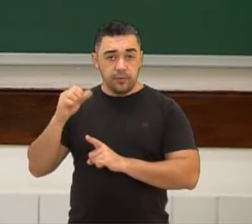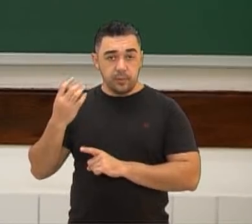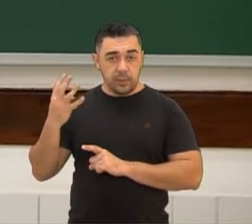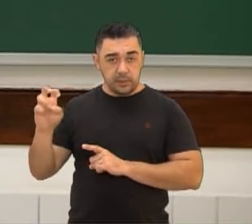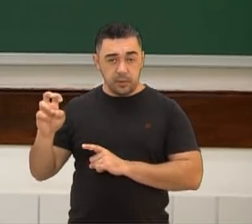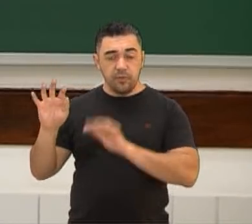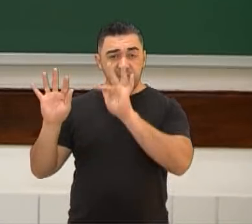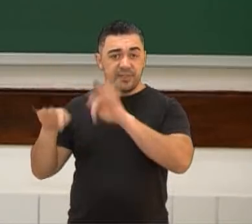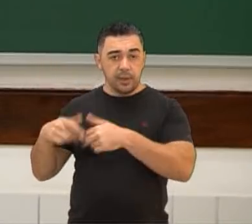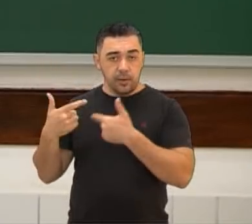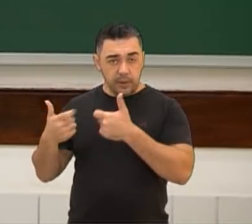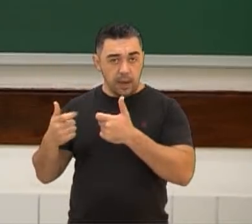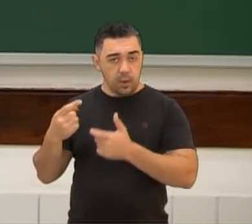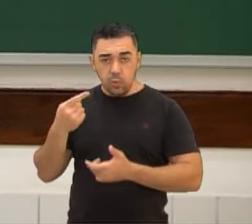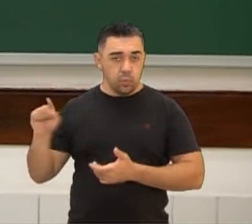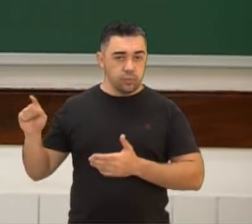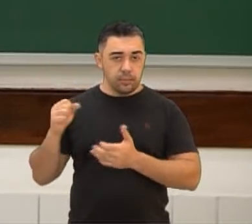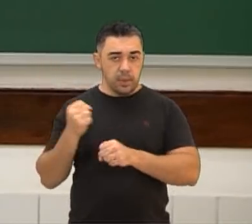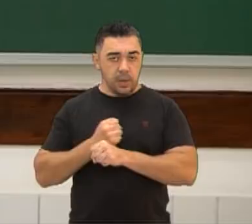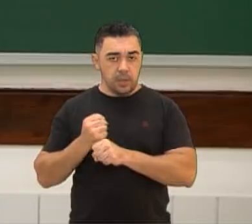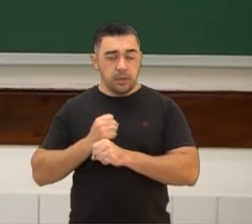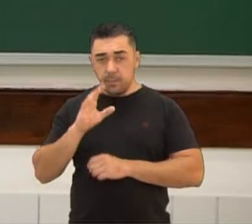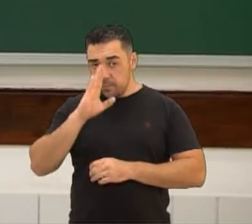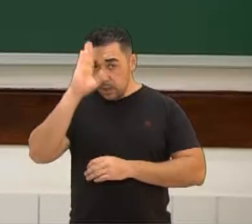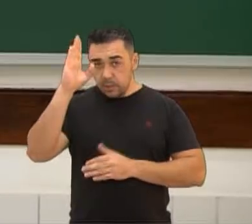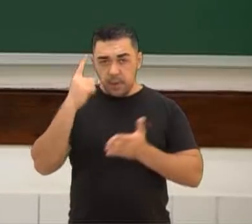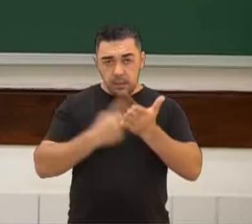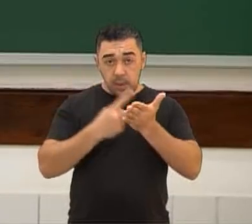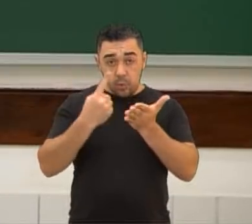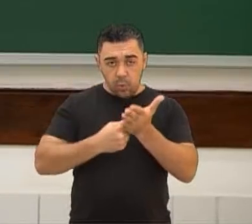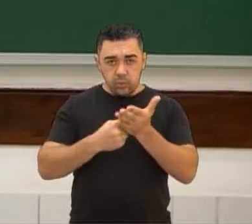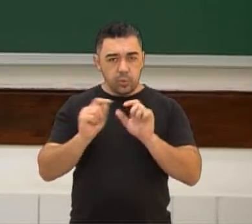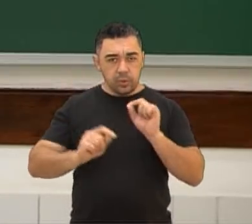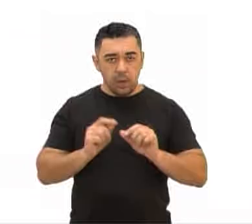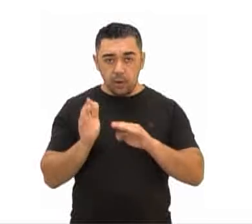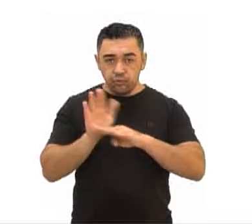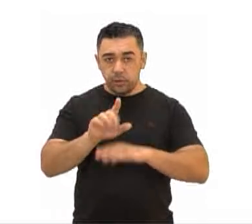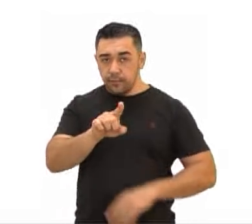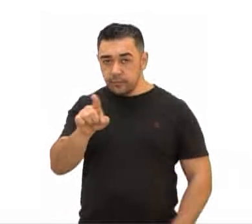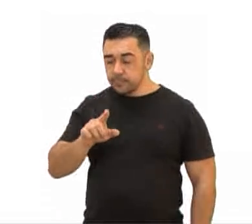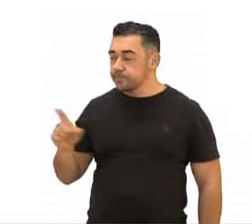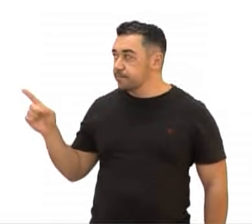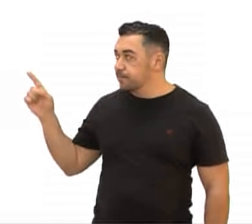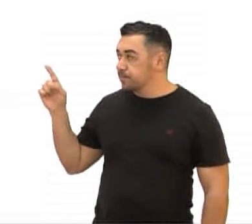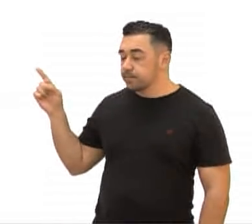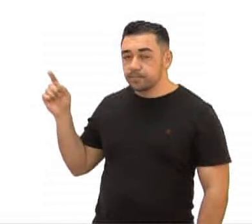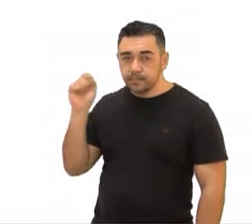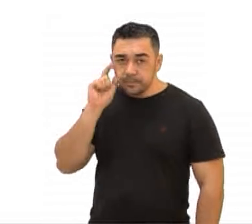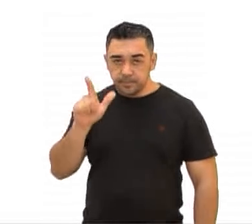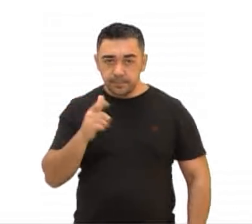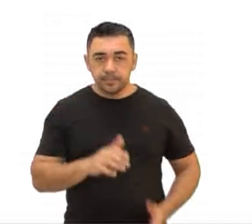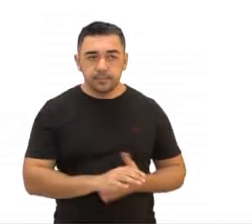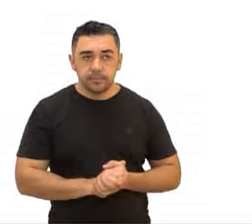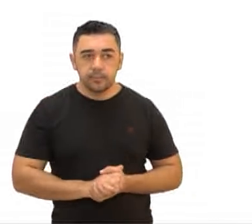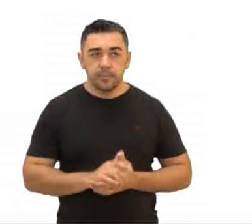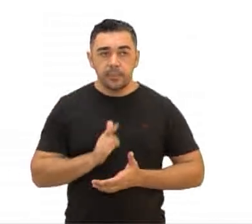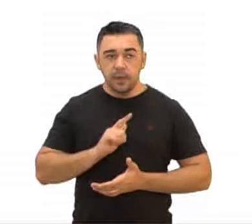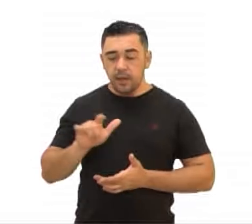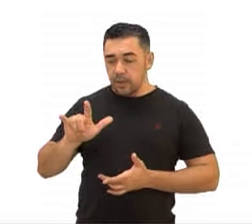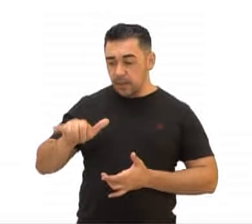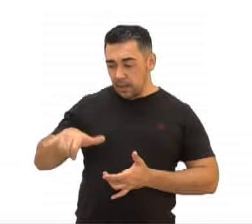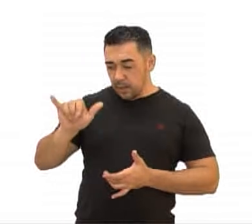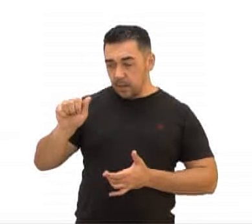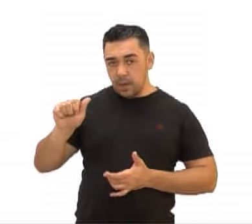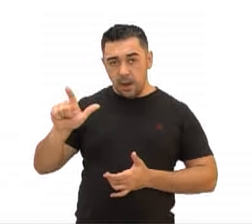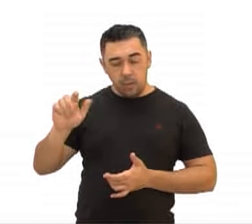da guerra já no seu último ano. Principais decisões tomadas? Para te ajudar, olha aí. Então tá na sua tela. Yalta, a